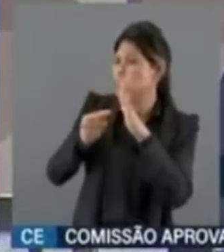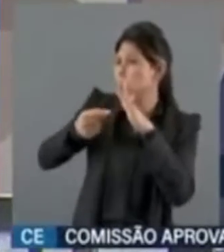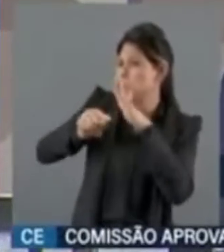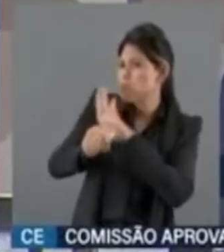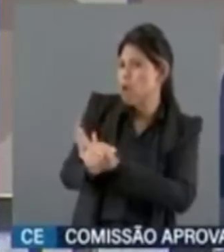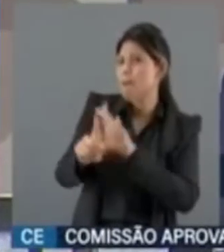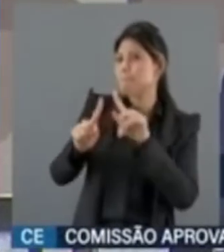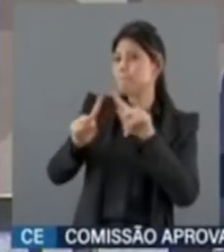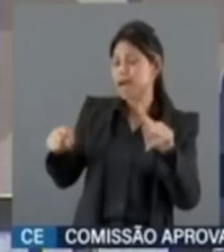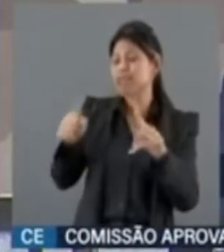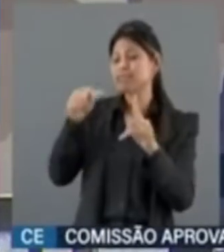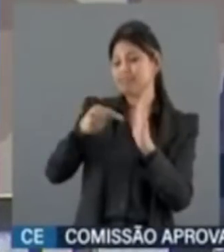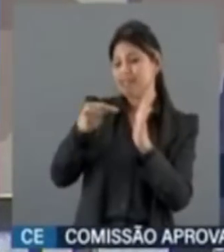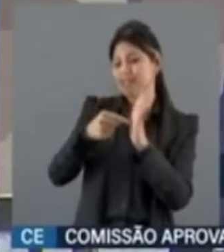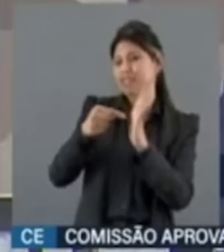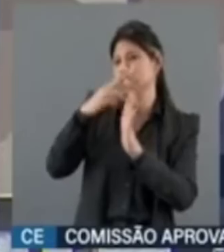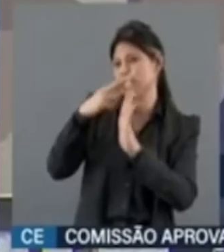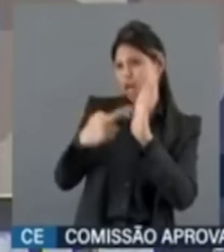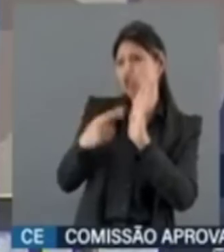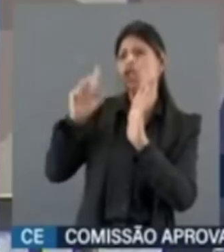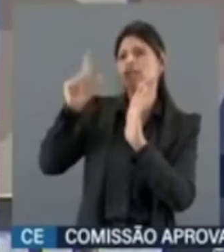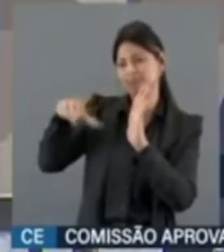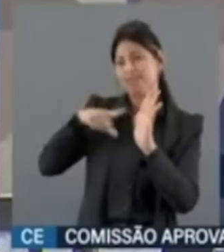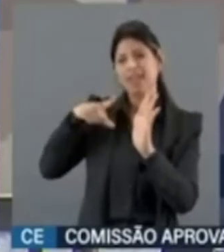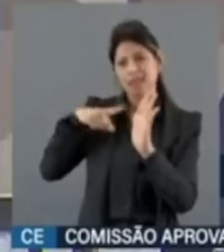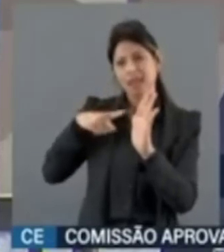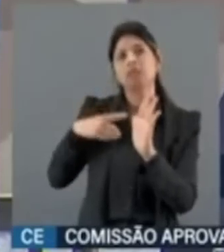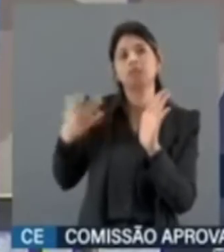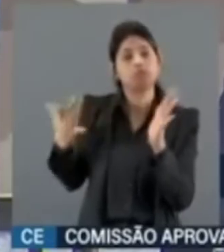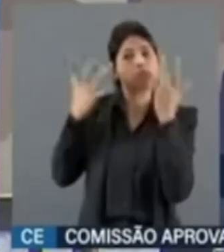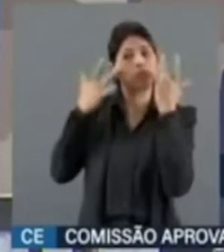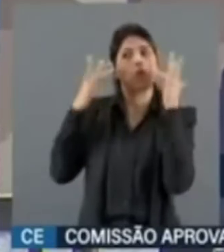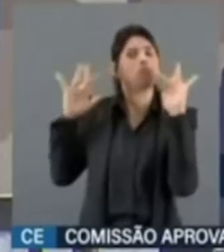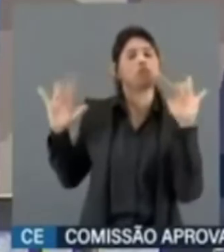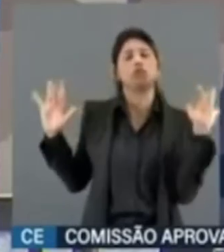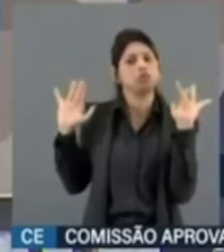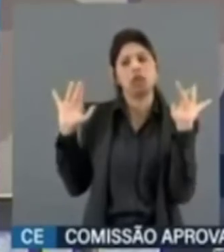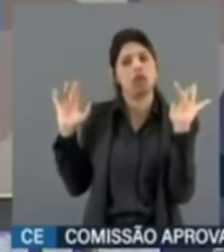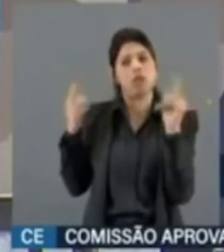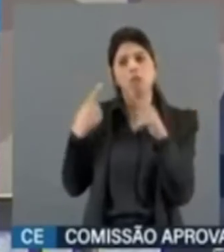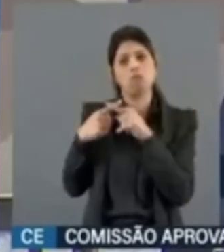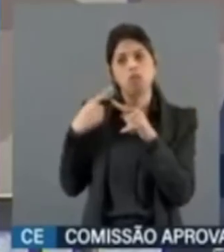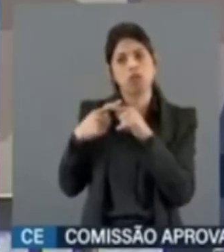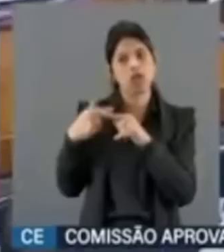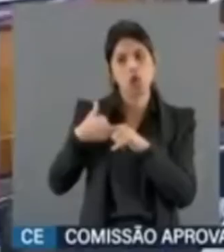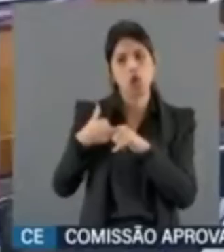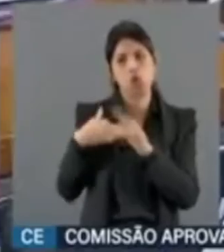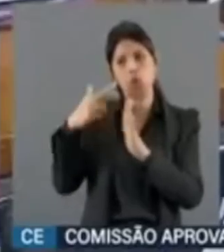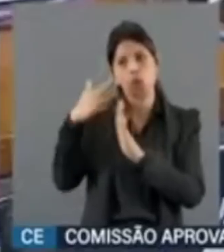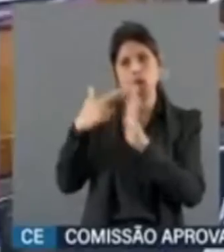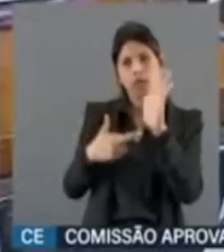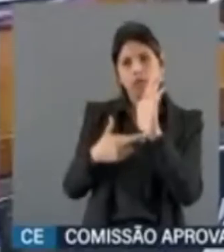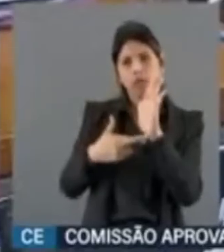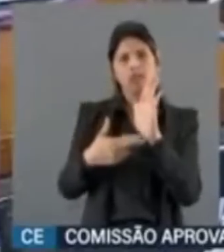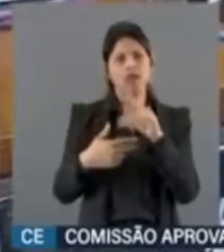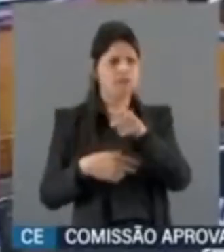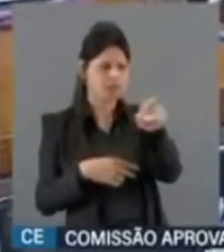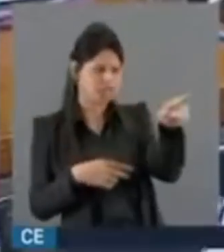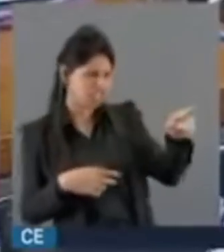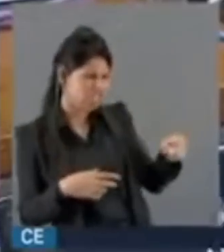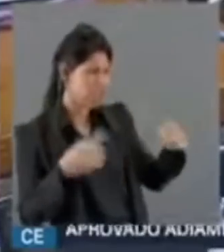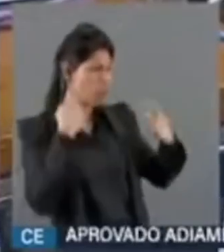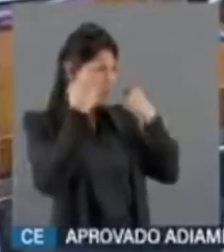esse relatório contém sugestões. Não sei se foram implementadas, não respondo pela segurança do Palácio. Porque aqui estão preocupados em apurar uma omissão de